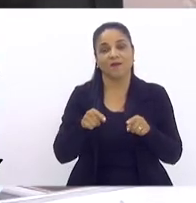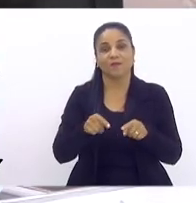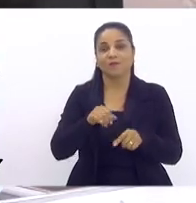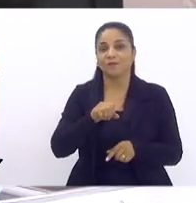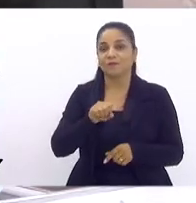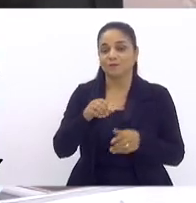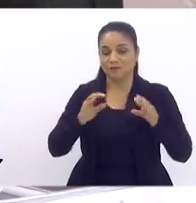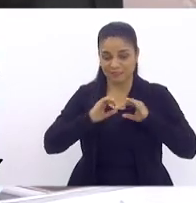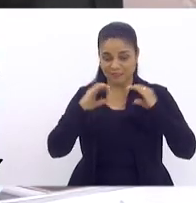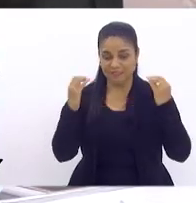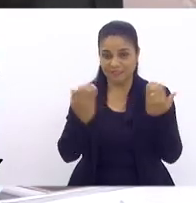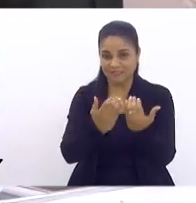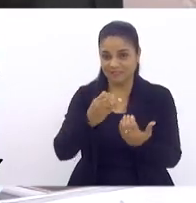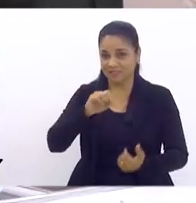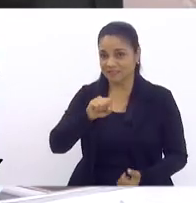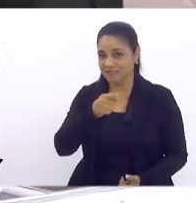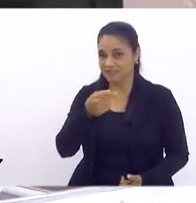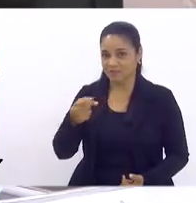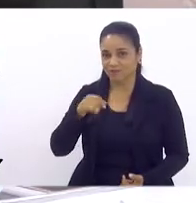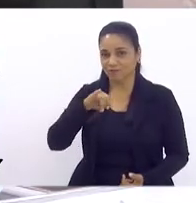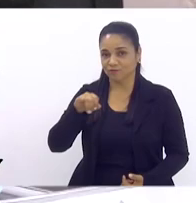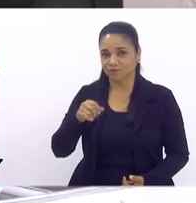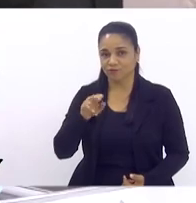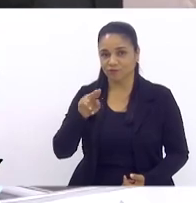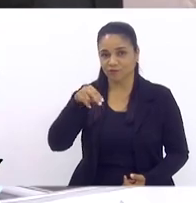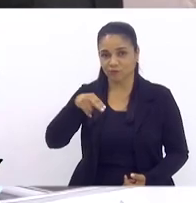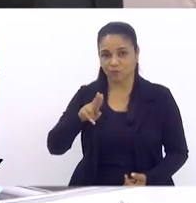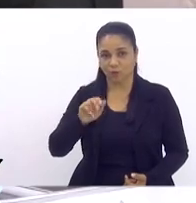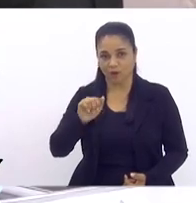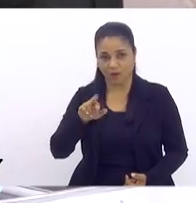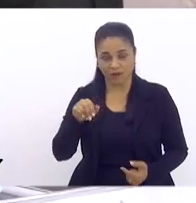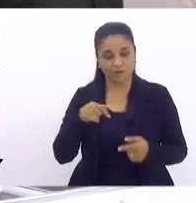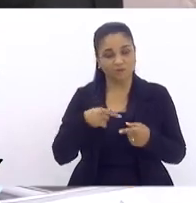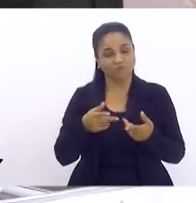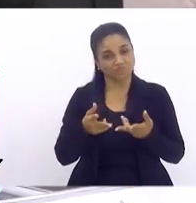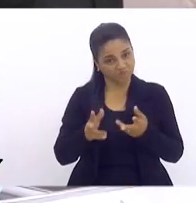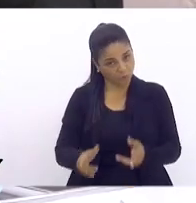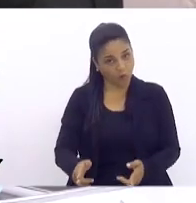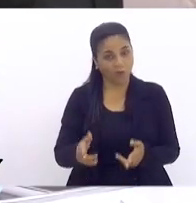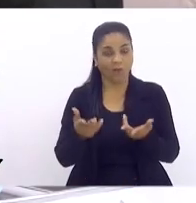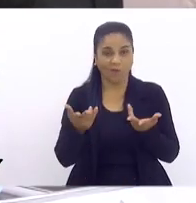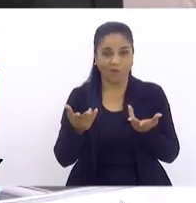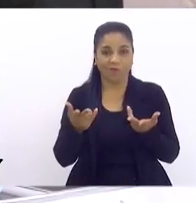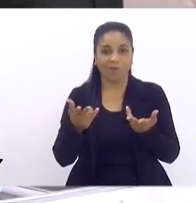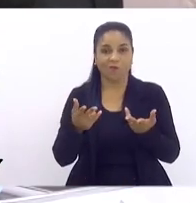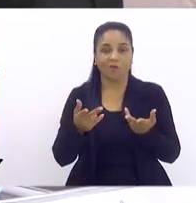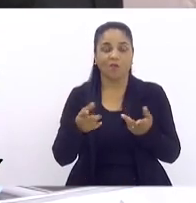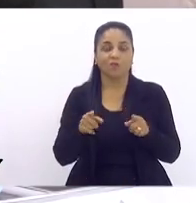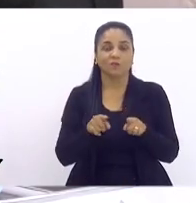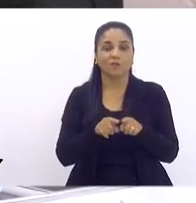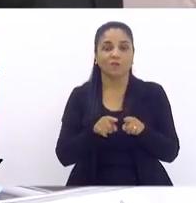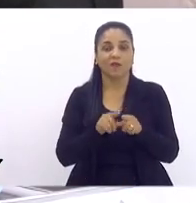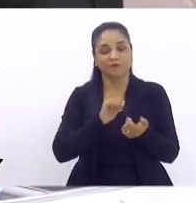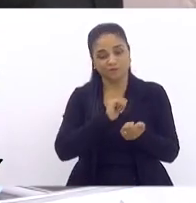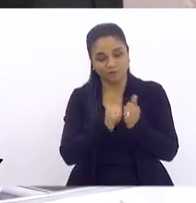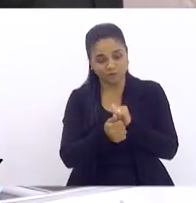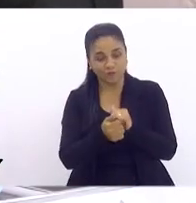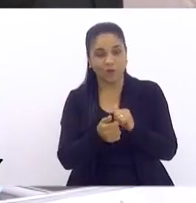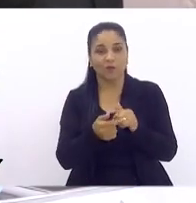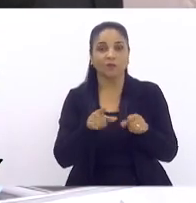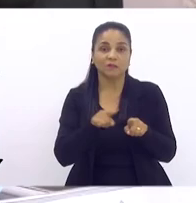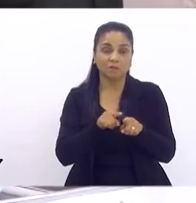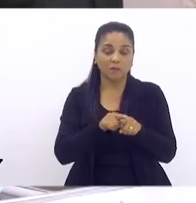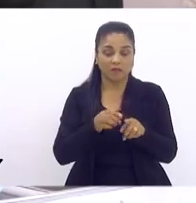lutadoras também pela reabertura de São Januário mas também no caso das câmeras coragem dos policiais